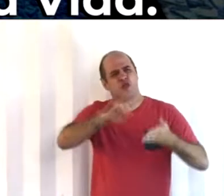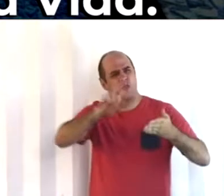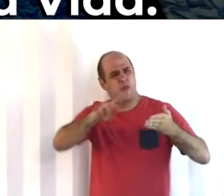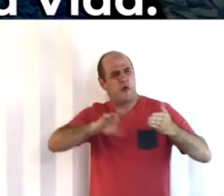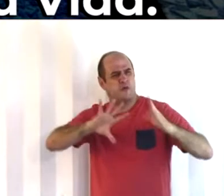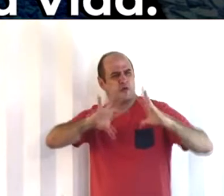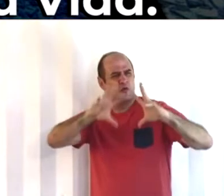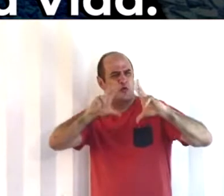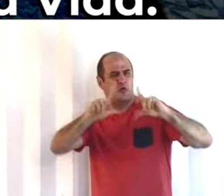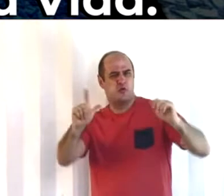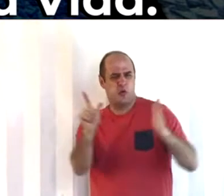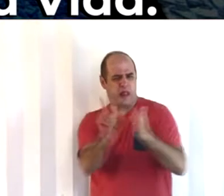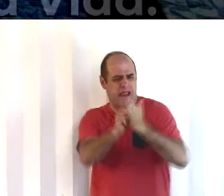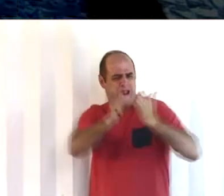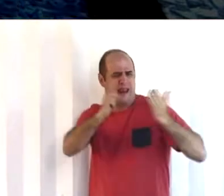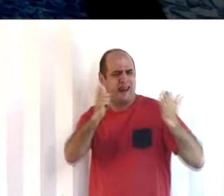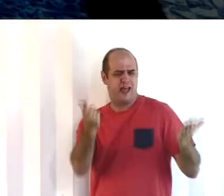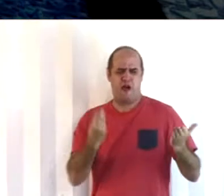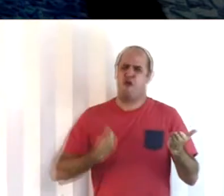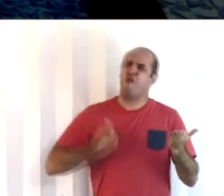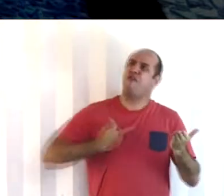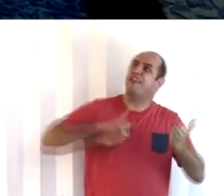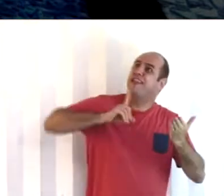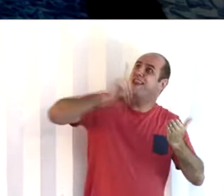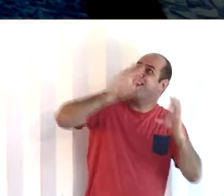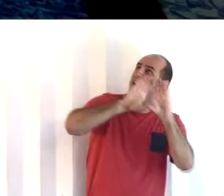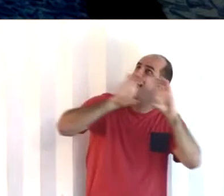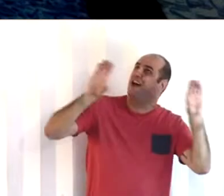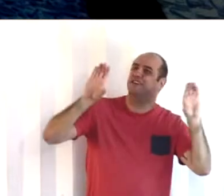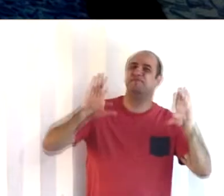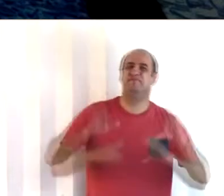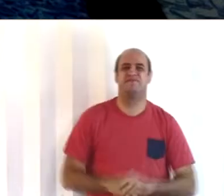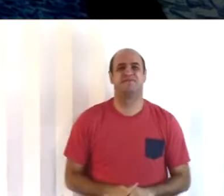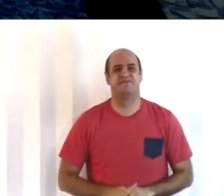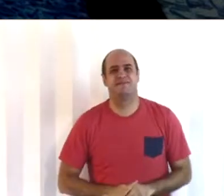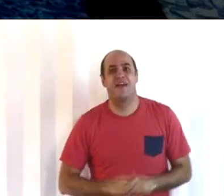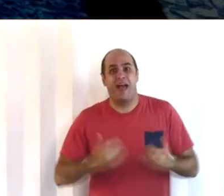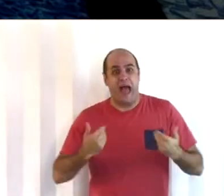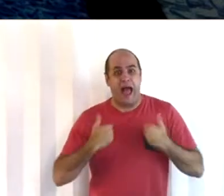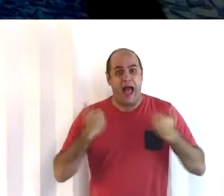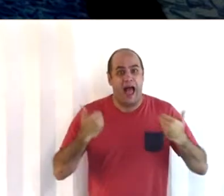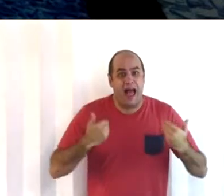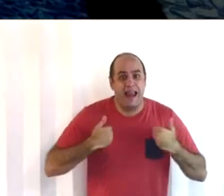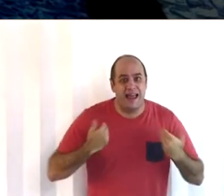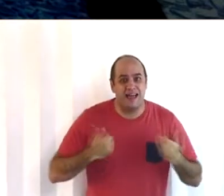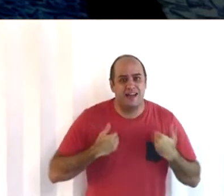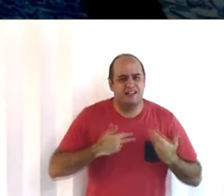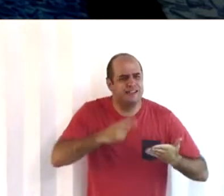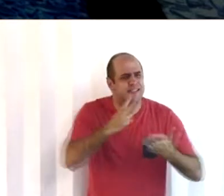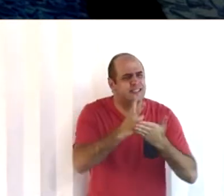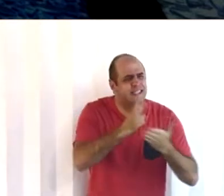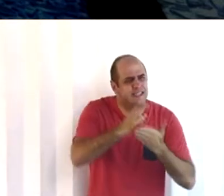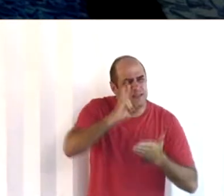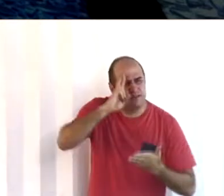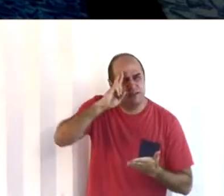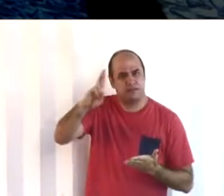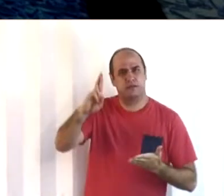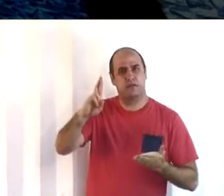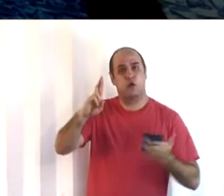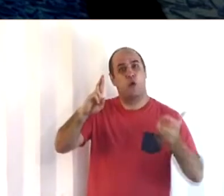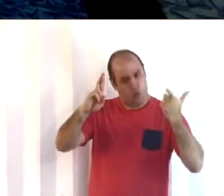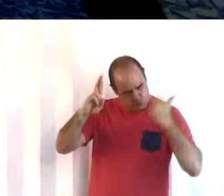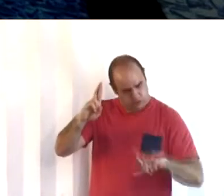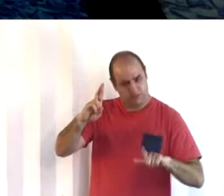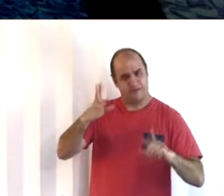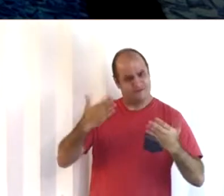no livro da vida. Versículo 4. Alegrai-vos sempre no Senhor. Outra vez